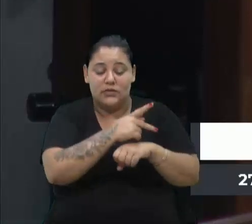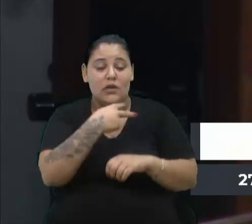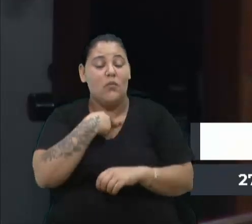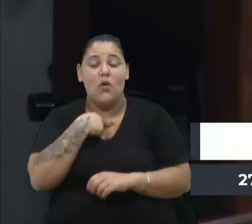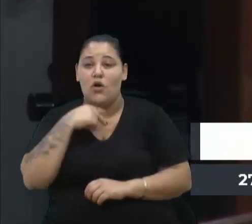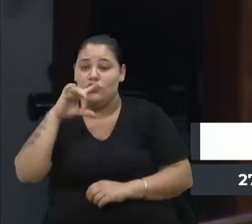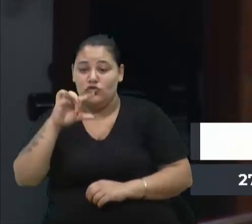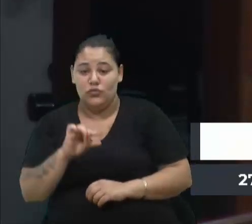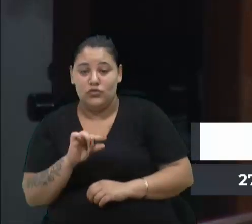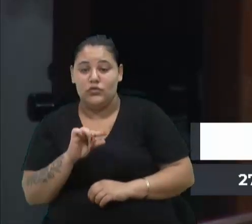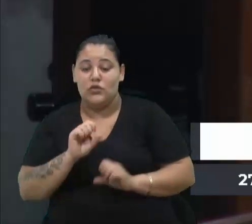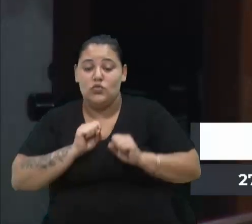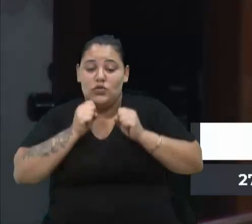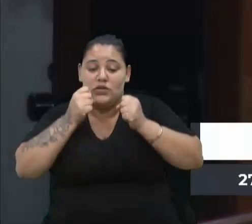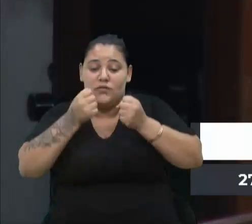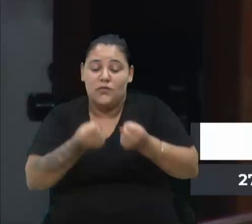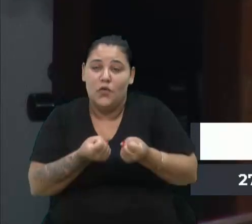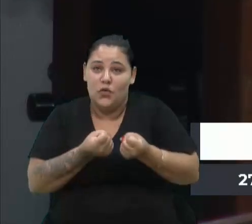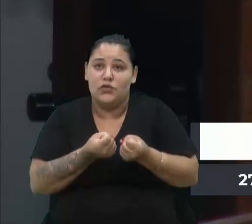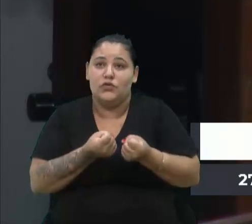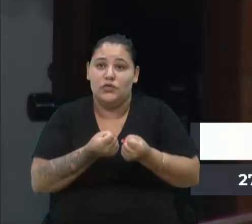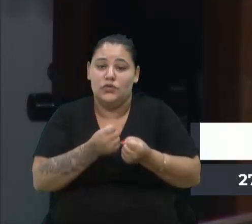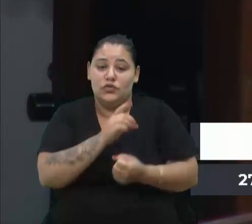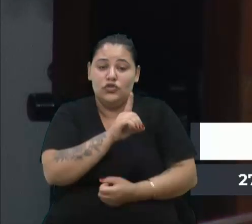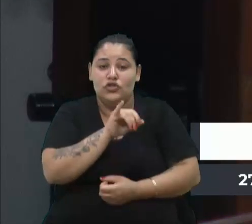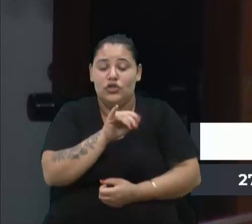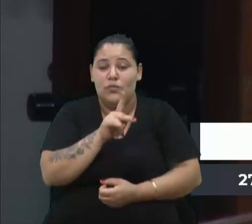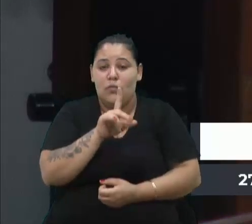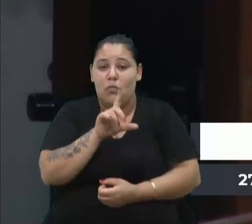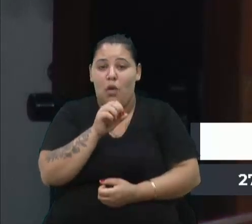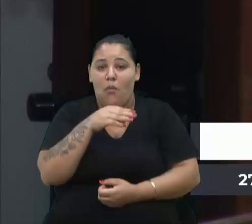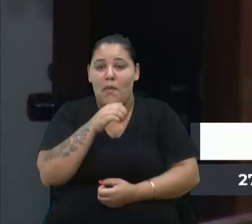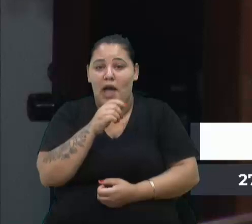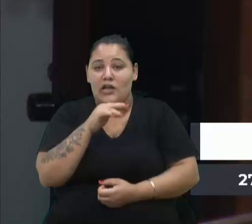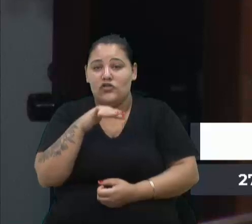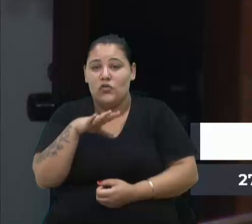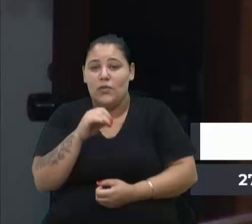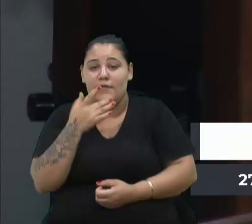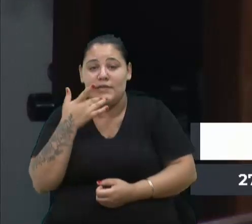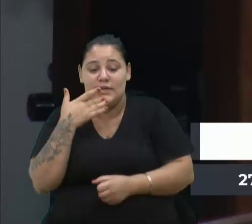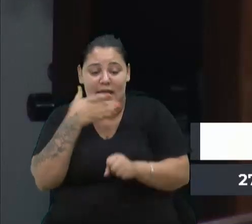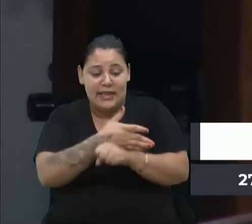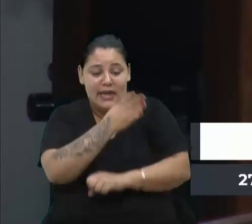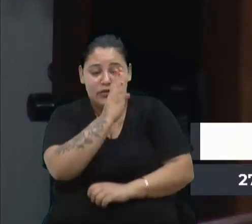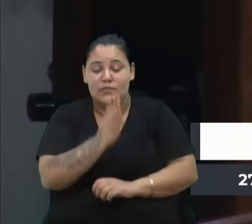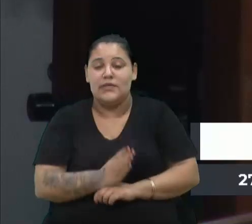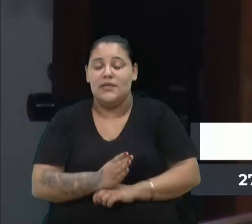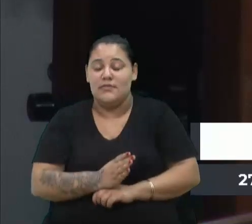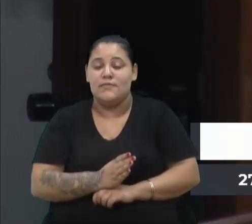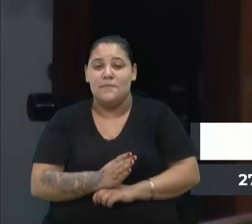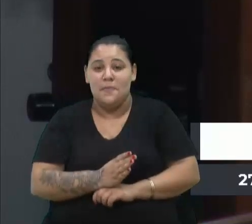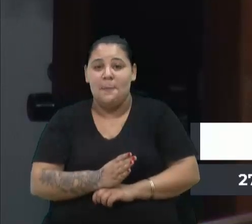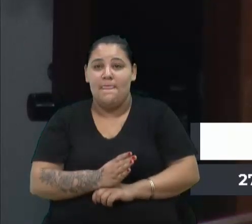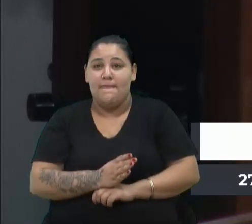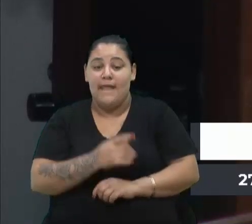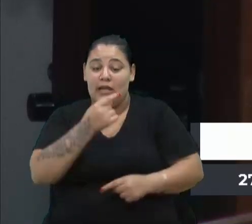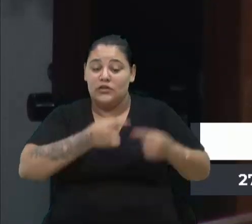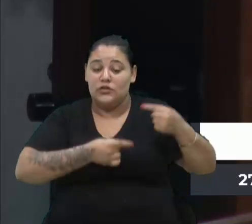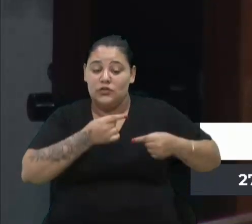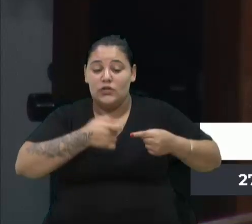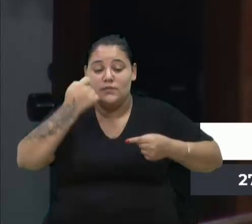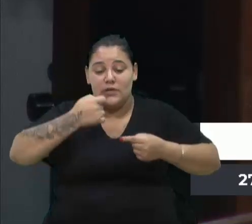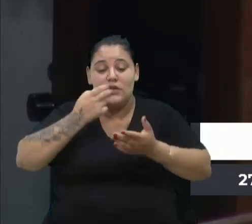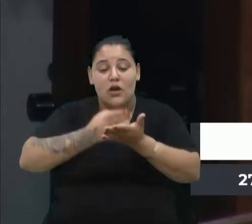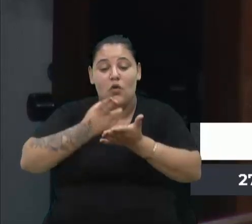reduzir os esforços diplomáticos para facilitar a entrada de brasileiros nos países em questão. Esses diálogos devem continuar